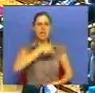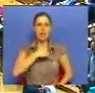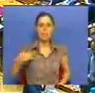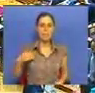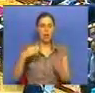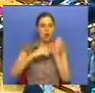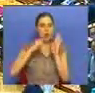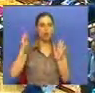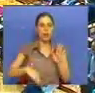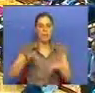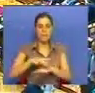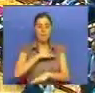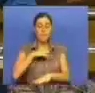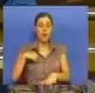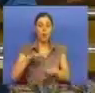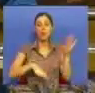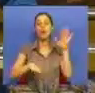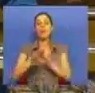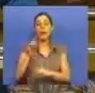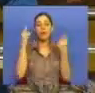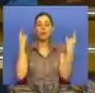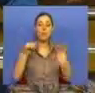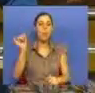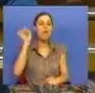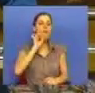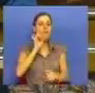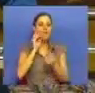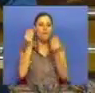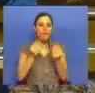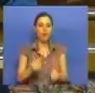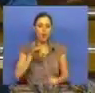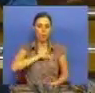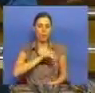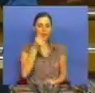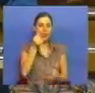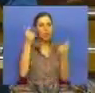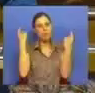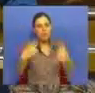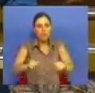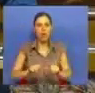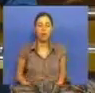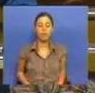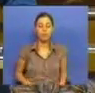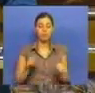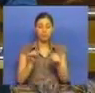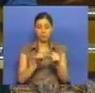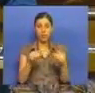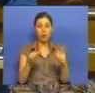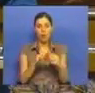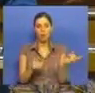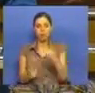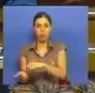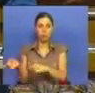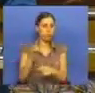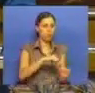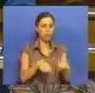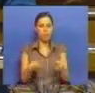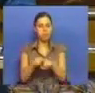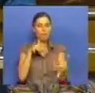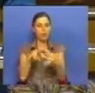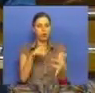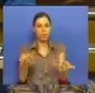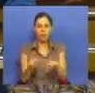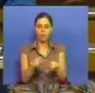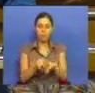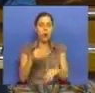e a contratação dos médicos é hoje feita apenas pelo valor das respectivas remunerações. Esta futebolização em que se transformou a contratação